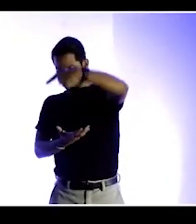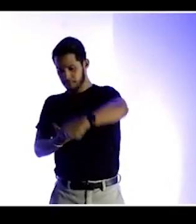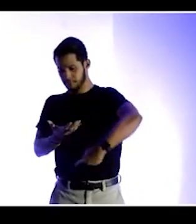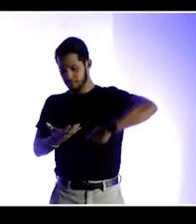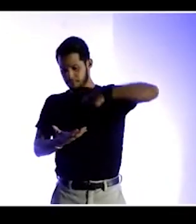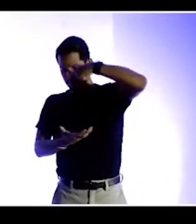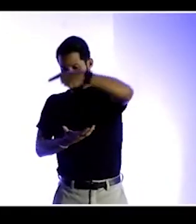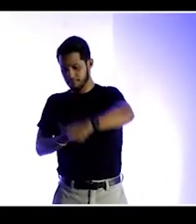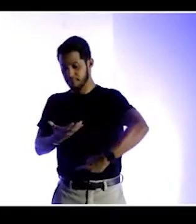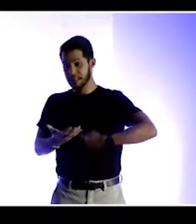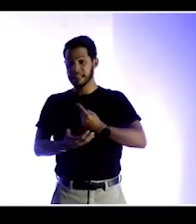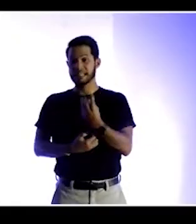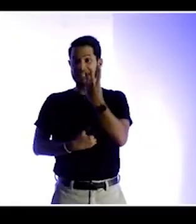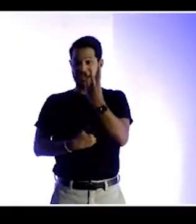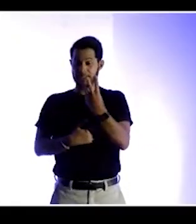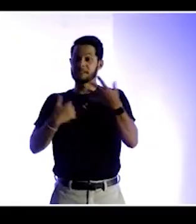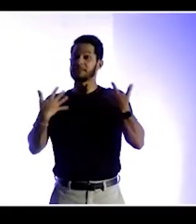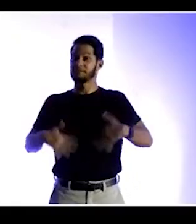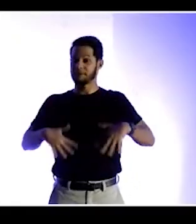solar.